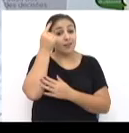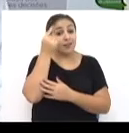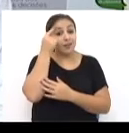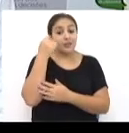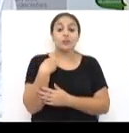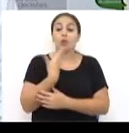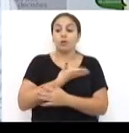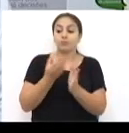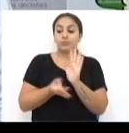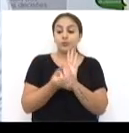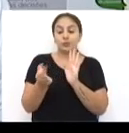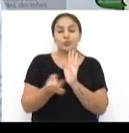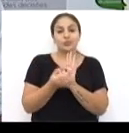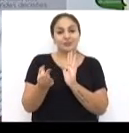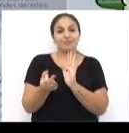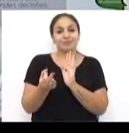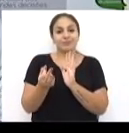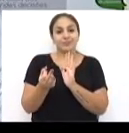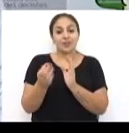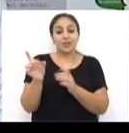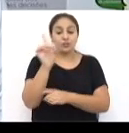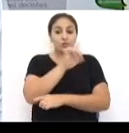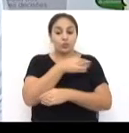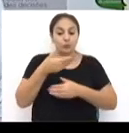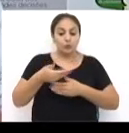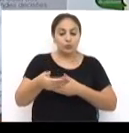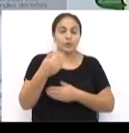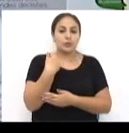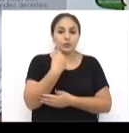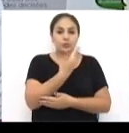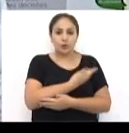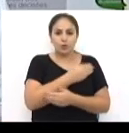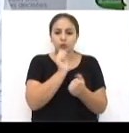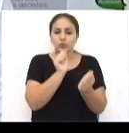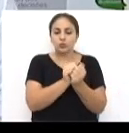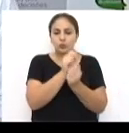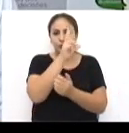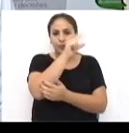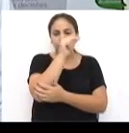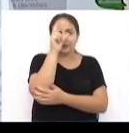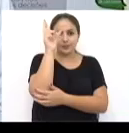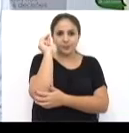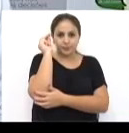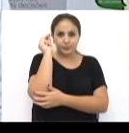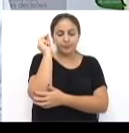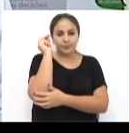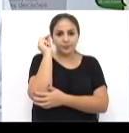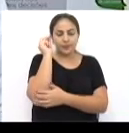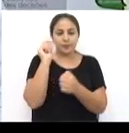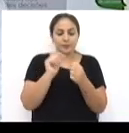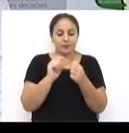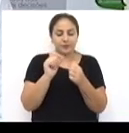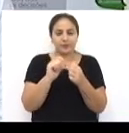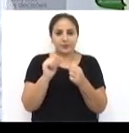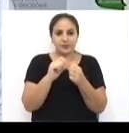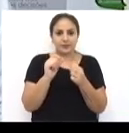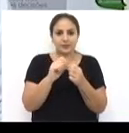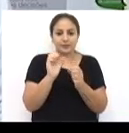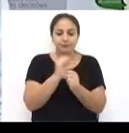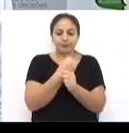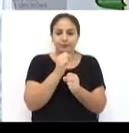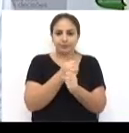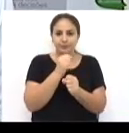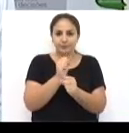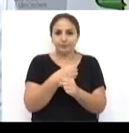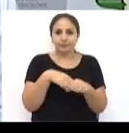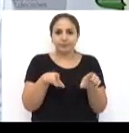gente fez a sugestão e durante os próximos dias estaremos junto ao executivo, né, para a realização dessa obra